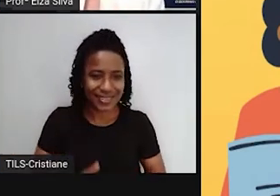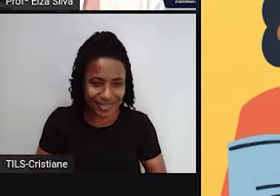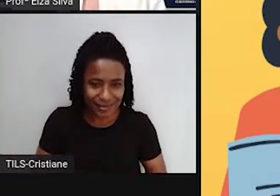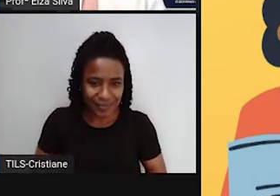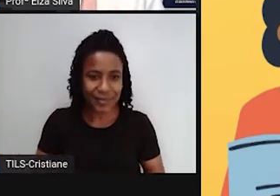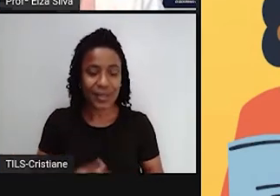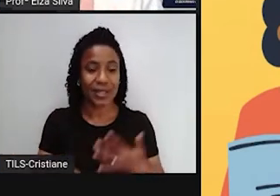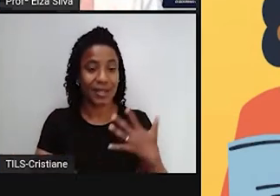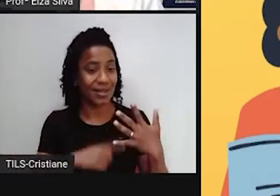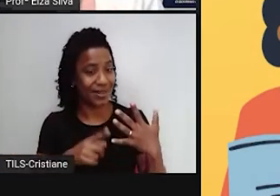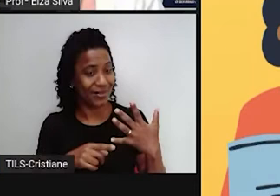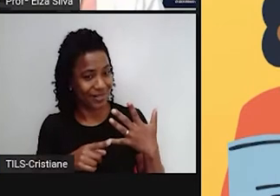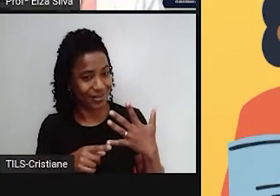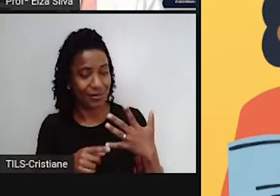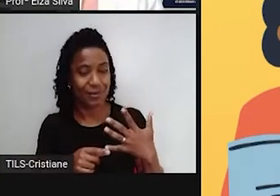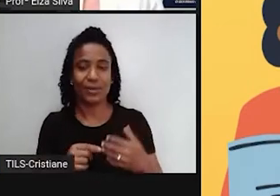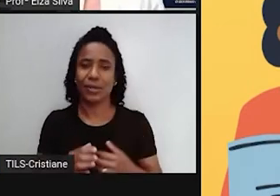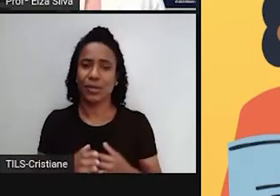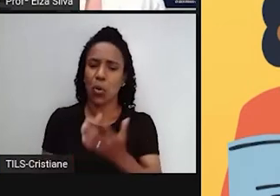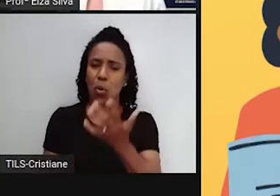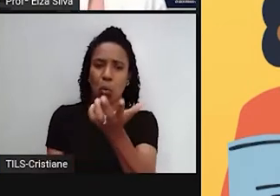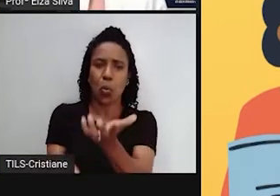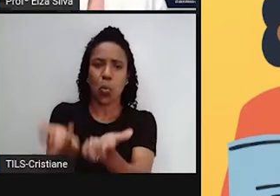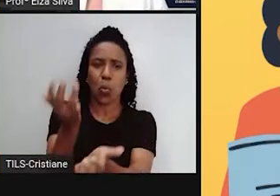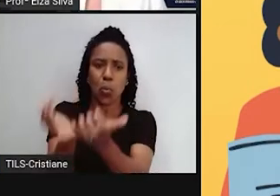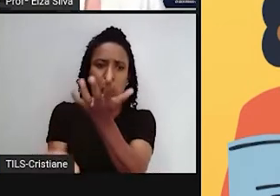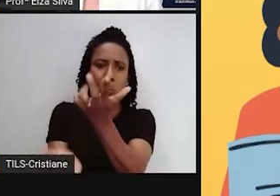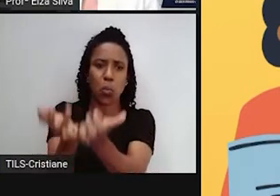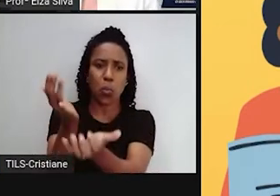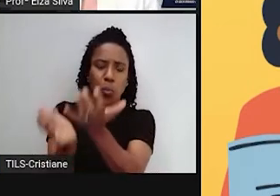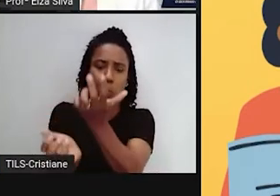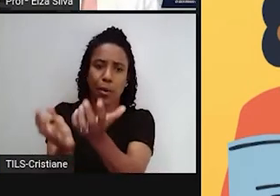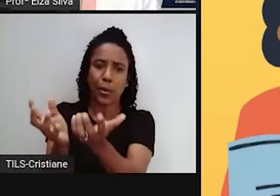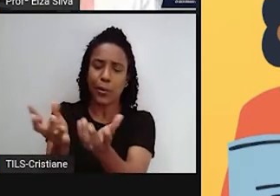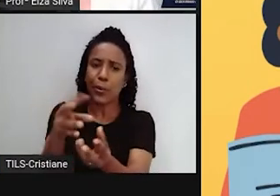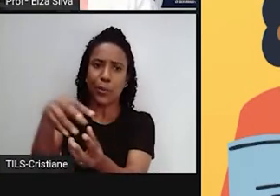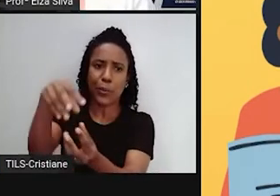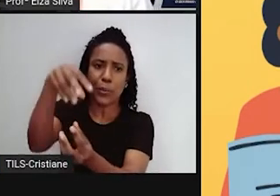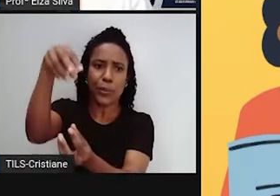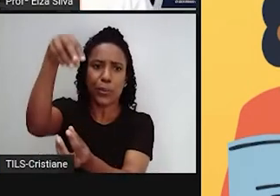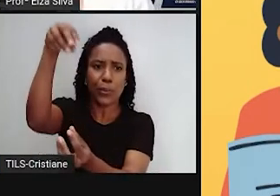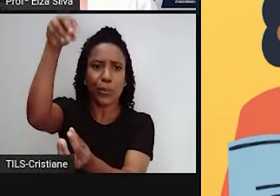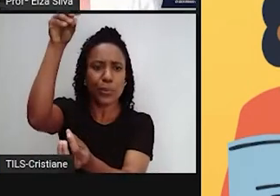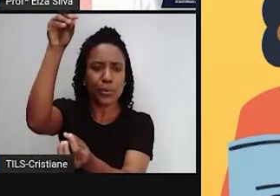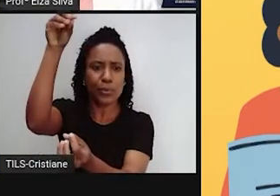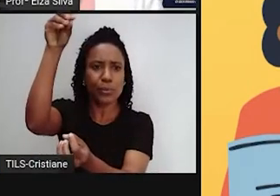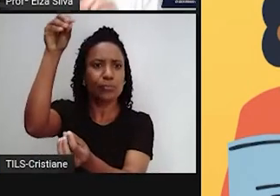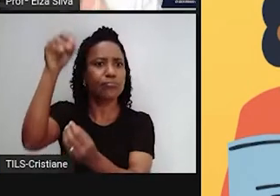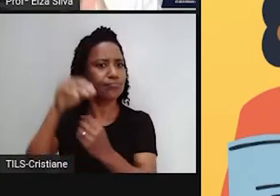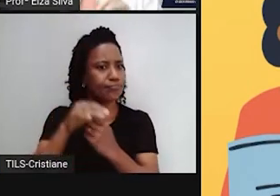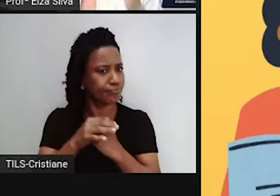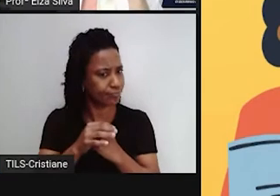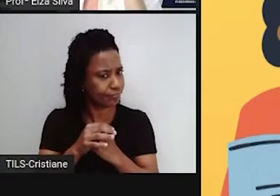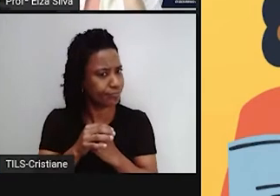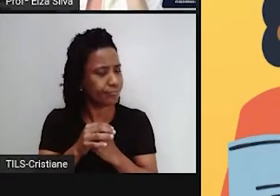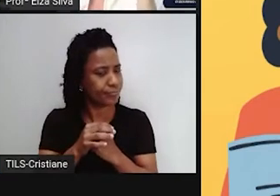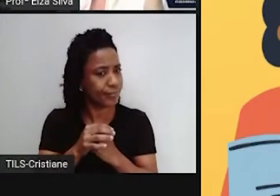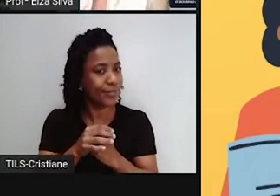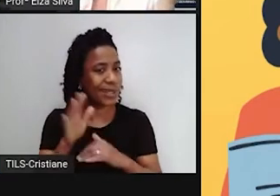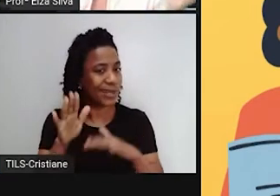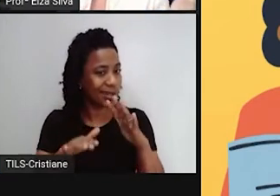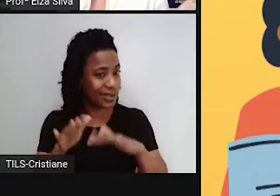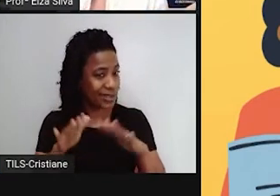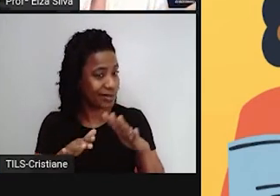fumaça, há fogo. O que é que esse provérbio nos ensina? Que nós, né? Observe, a gente às vezes